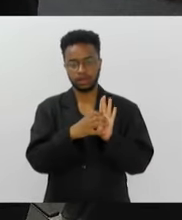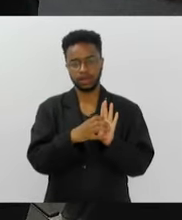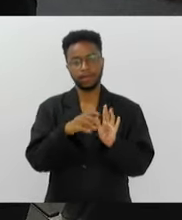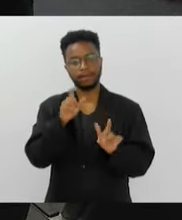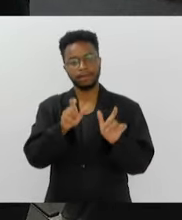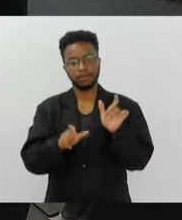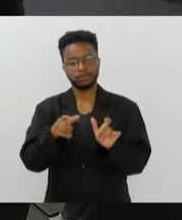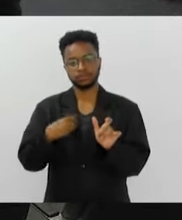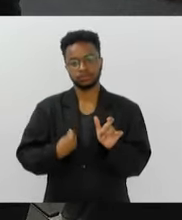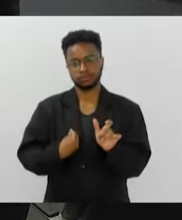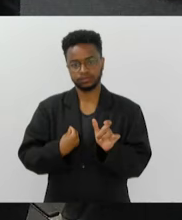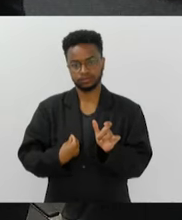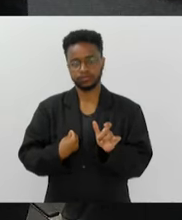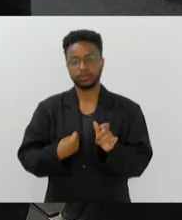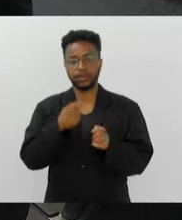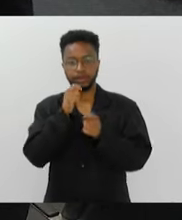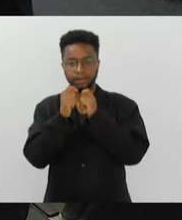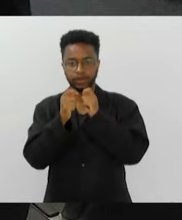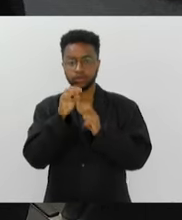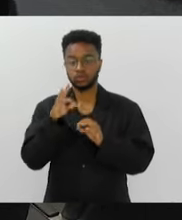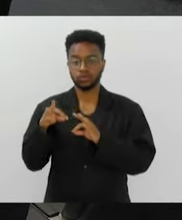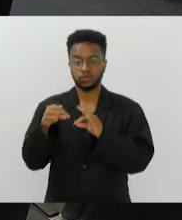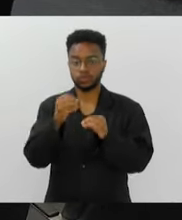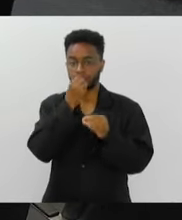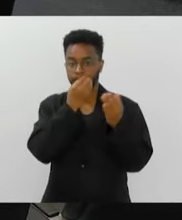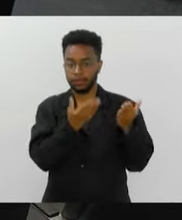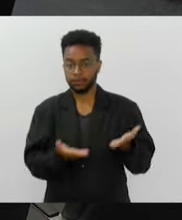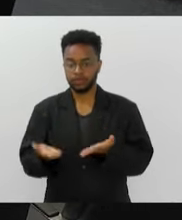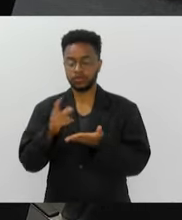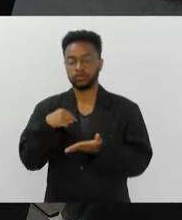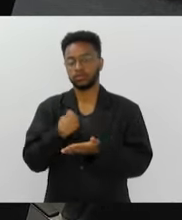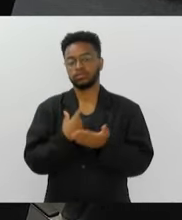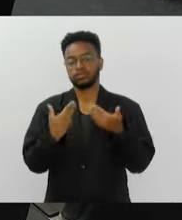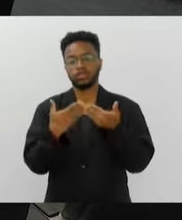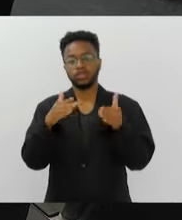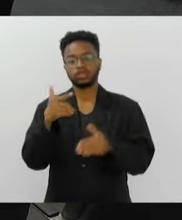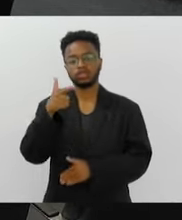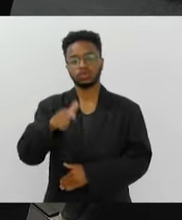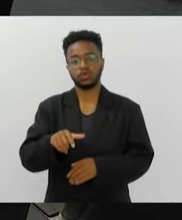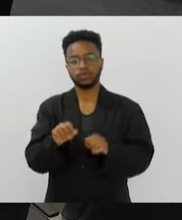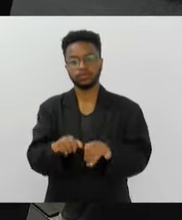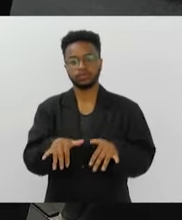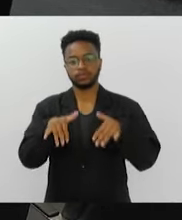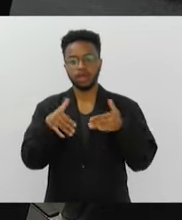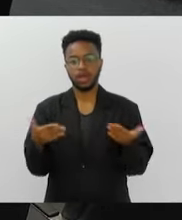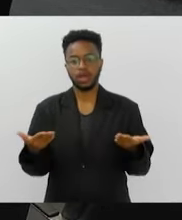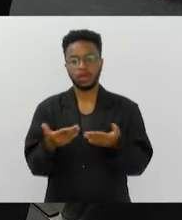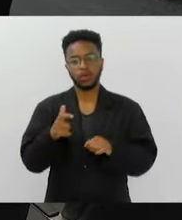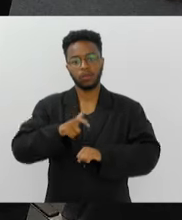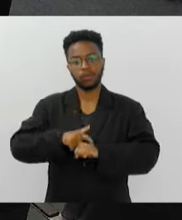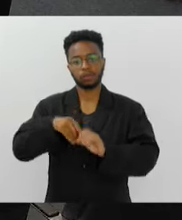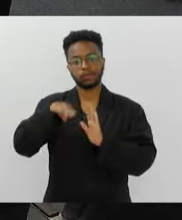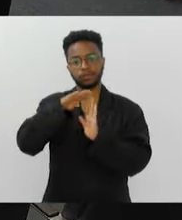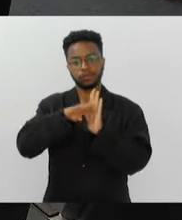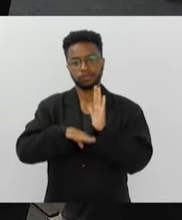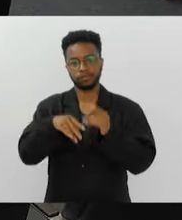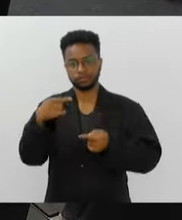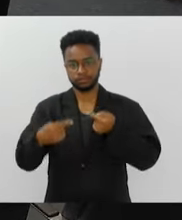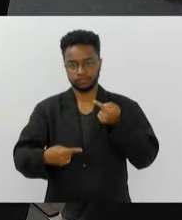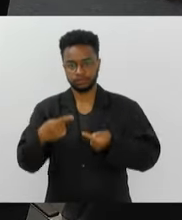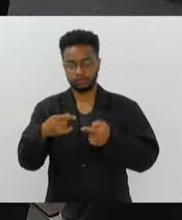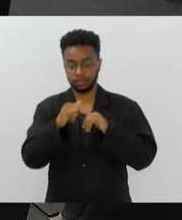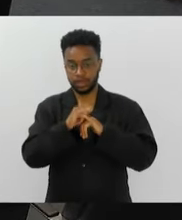presente imprensa sejam todos bem-vindos está reaberta a sessão passa-se a ordem do dia